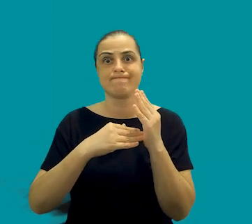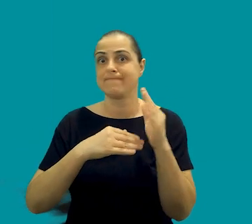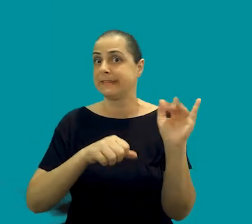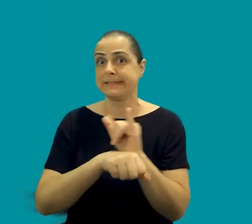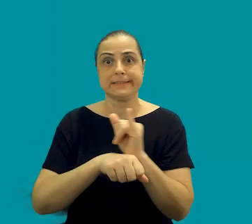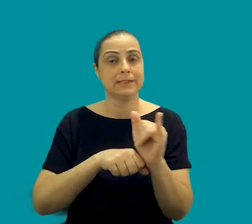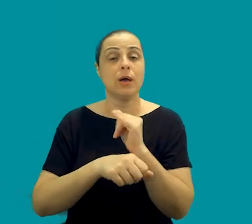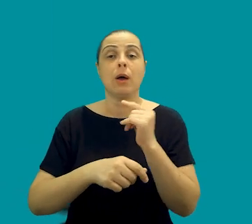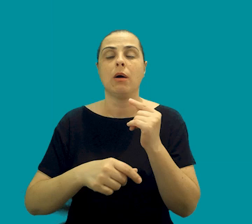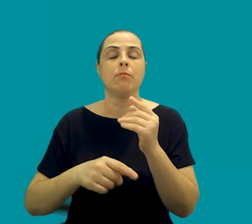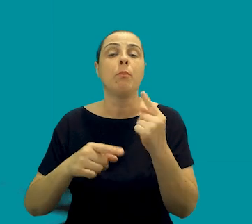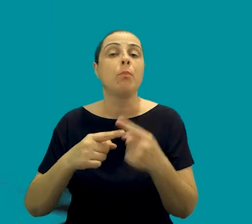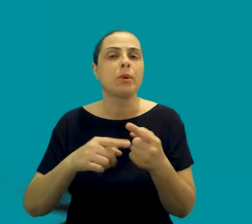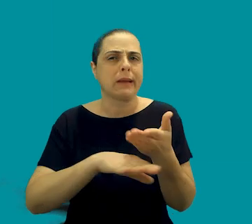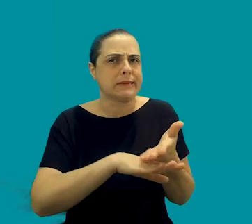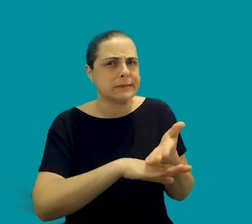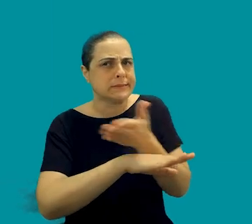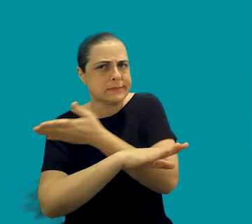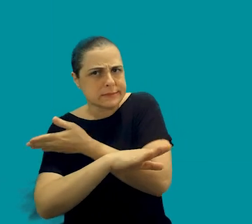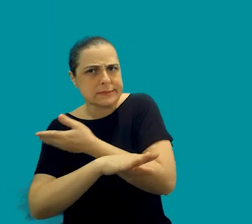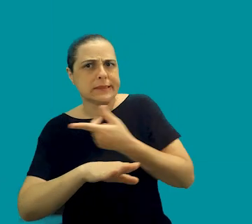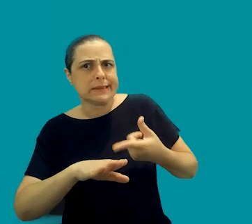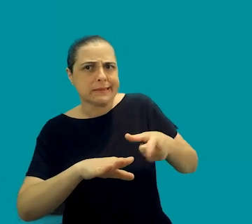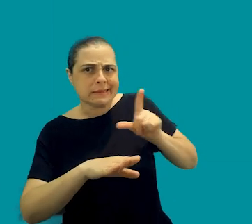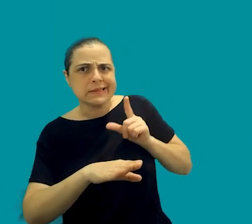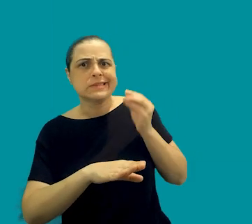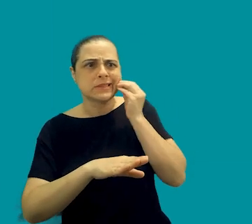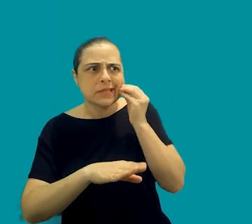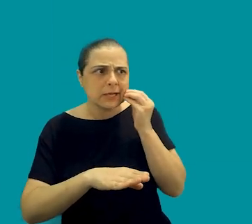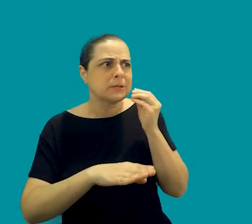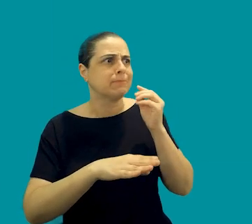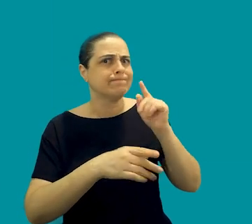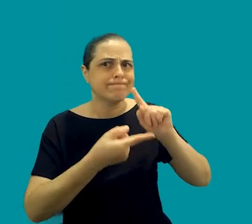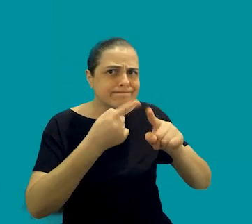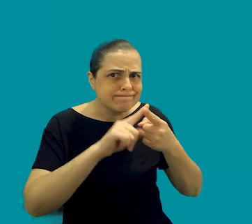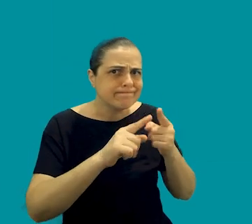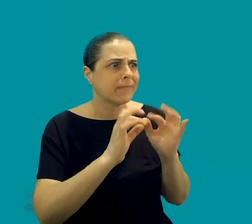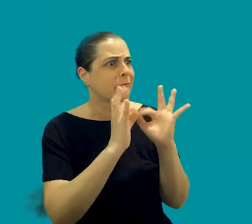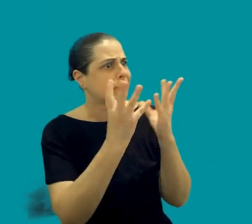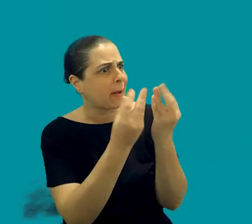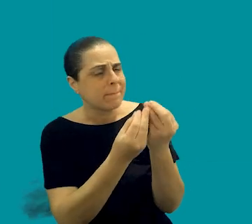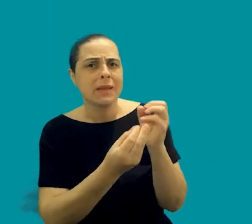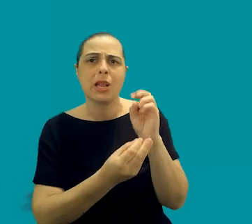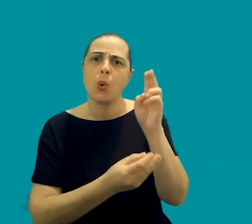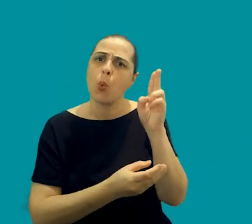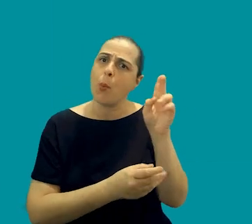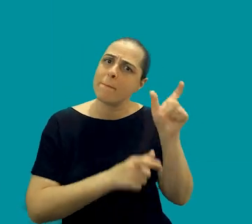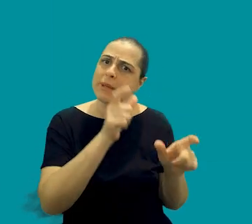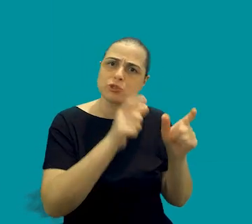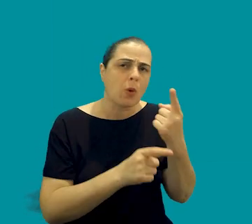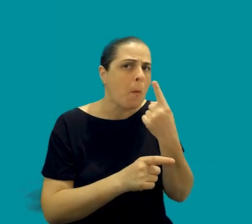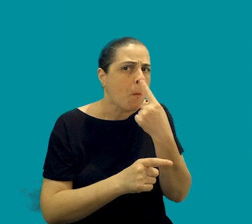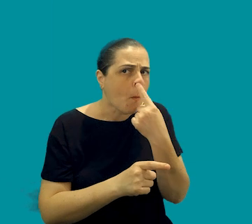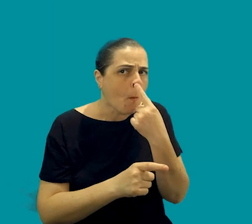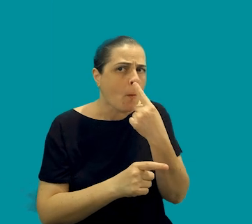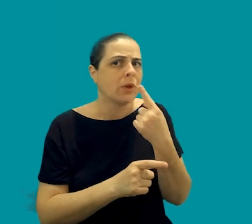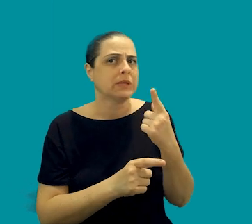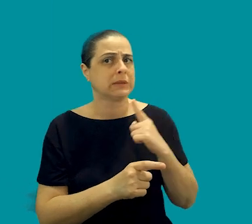para mantê-lo dentro da família, ou com o pai, ou com a mãe, ou com família extensa, ou com pessoas com as quais ele tem algum